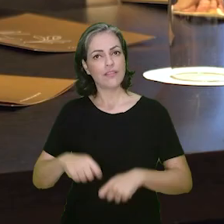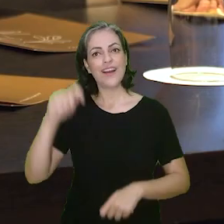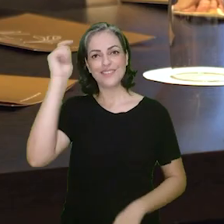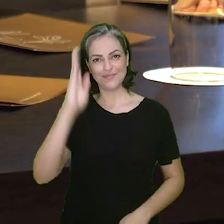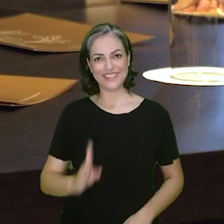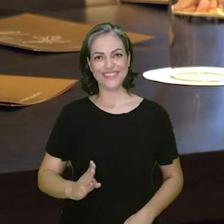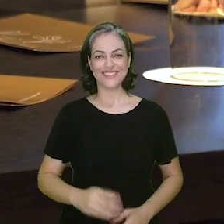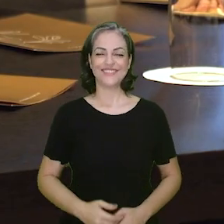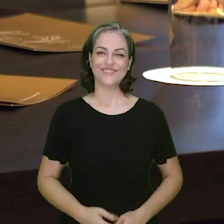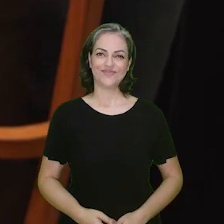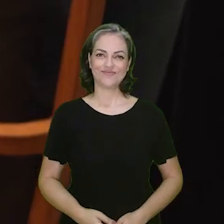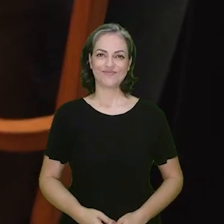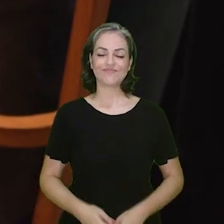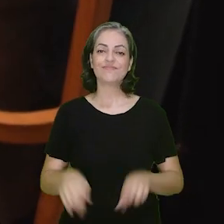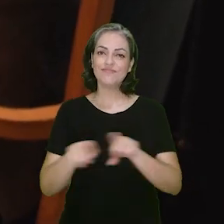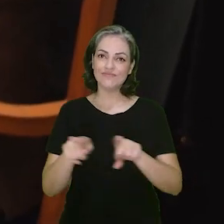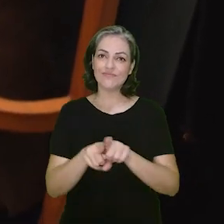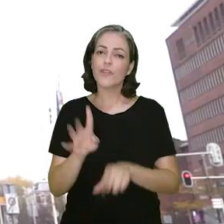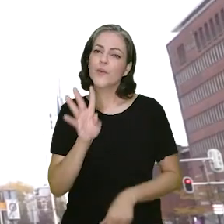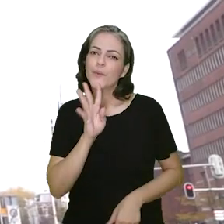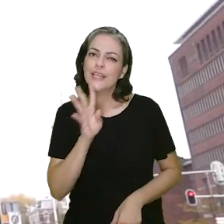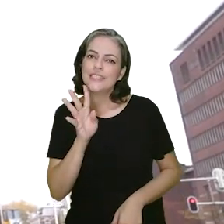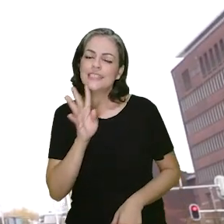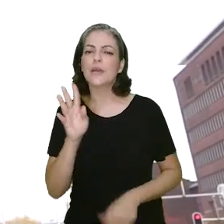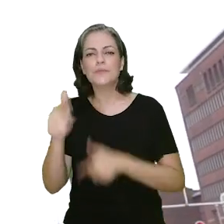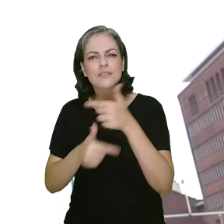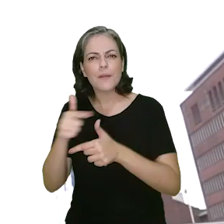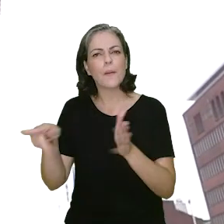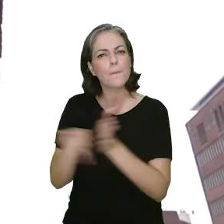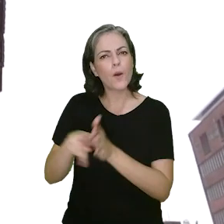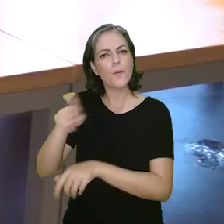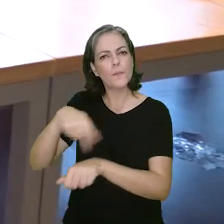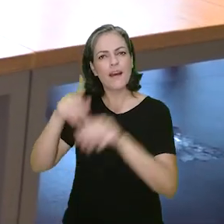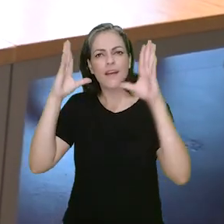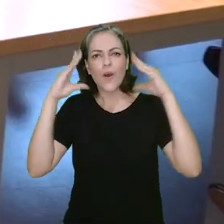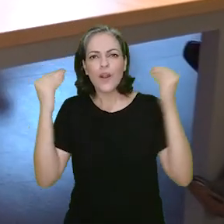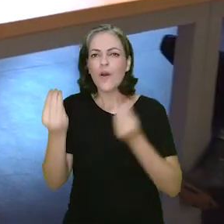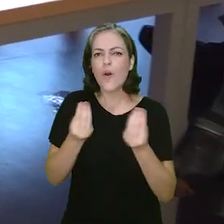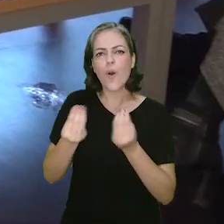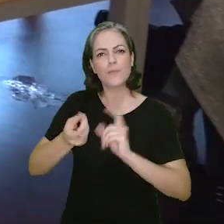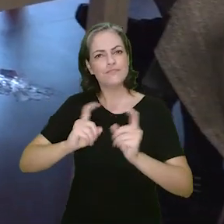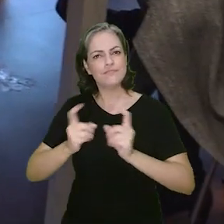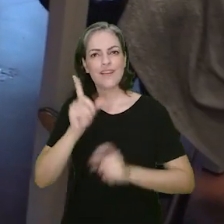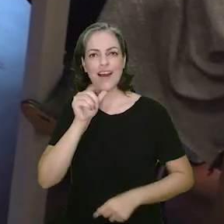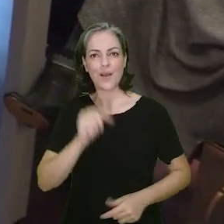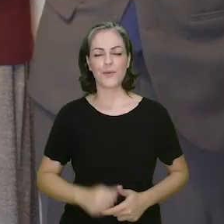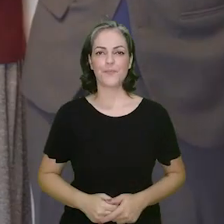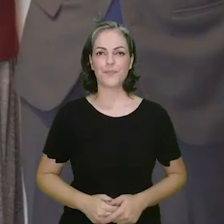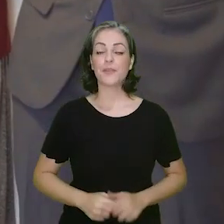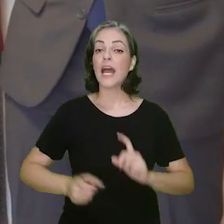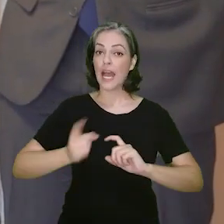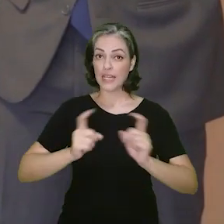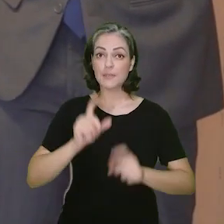negócios que podem ser encontradas no Brasil. E também conhecemos o trabalho do país no gerenciamento do setor hídrico.